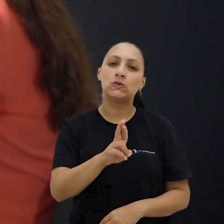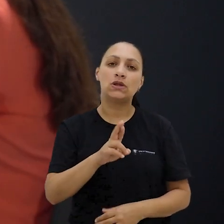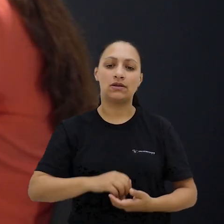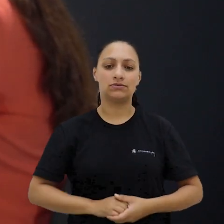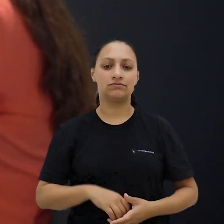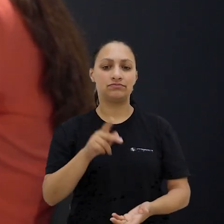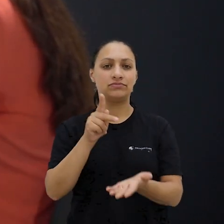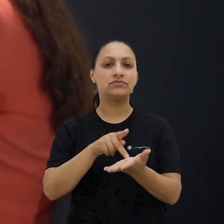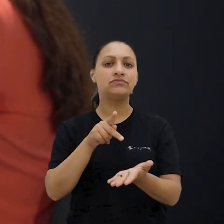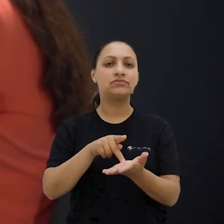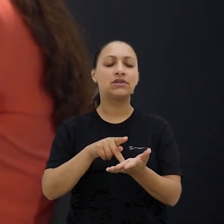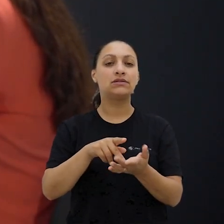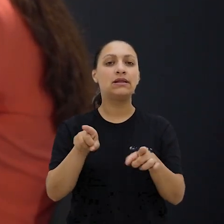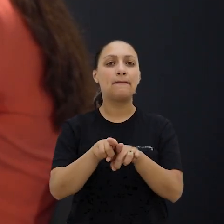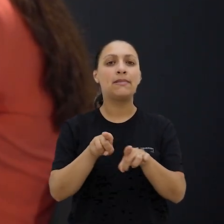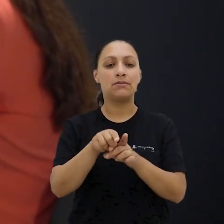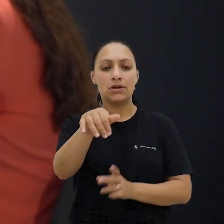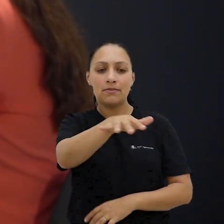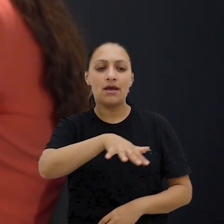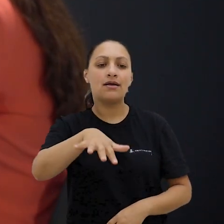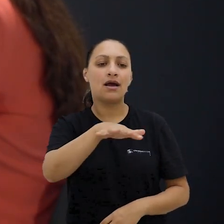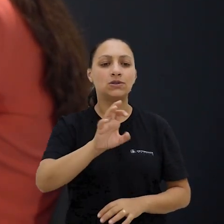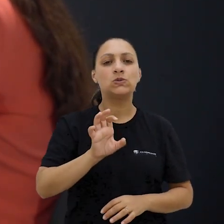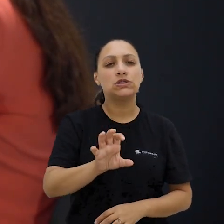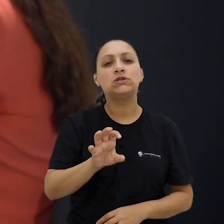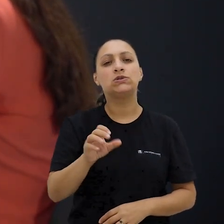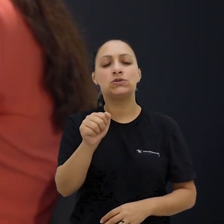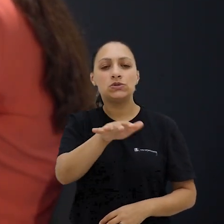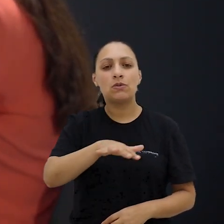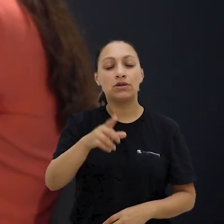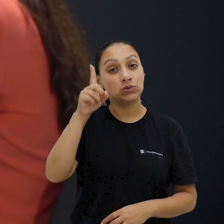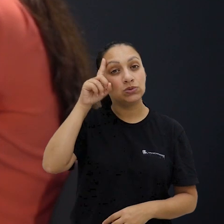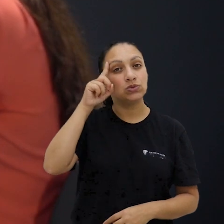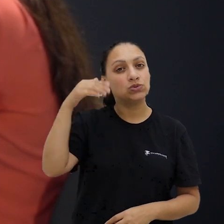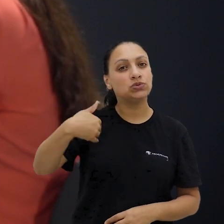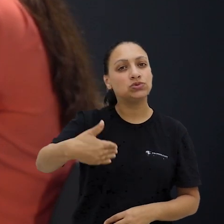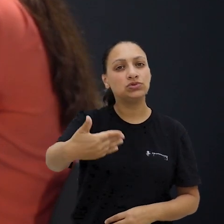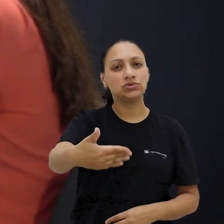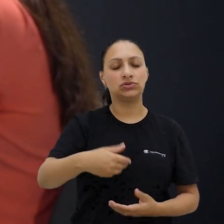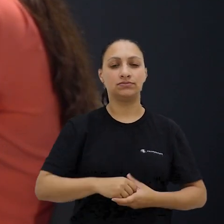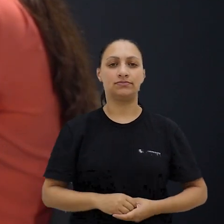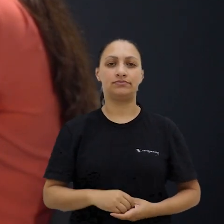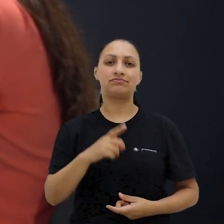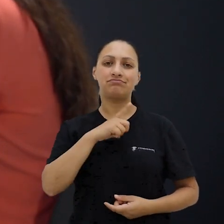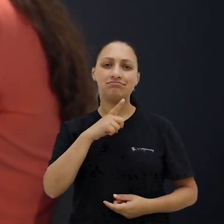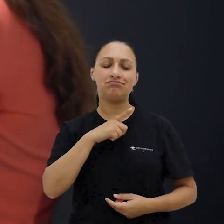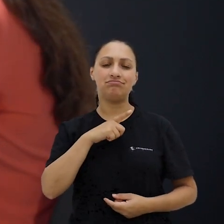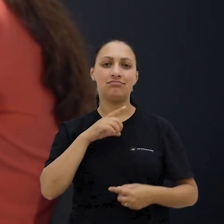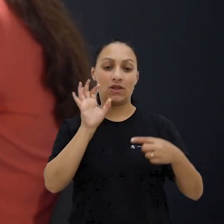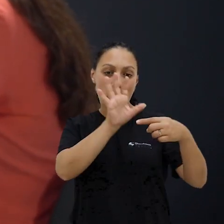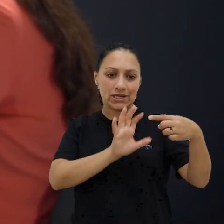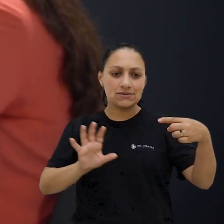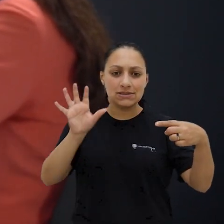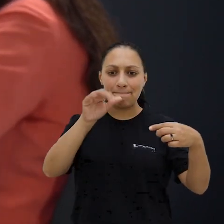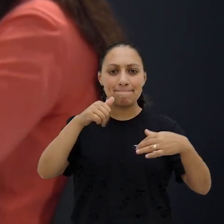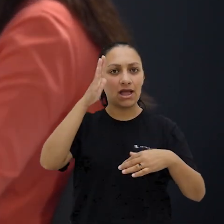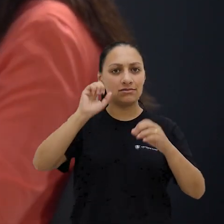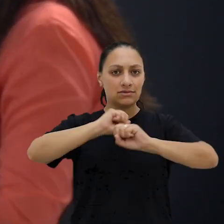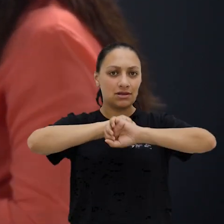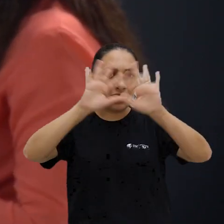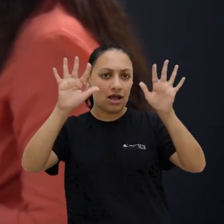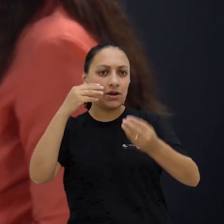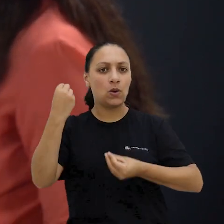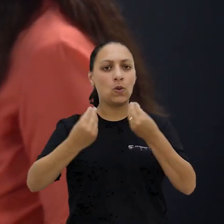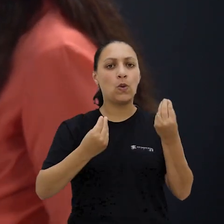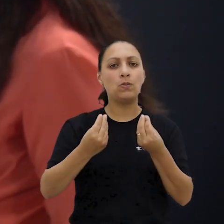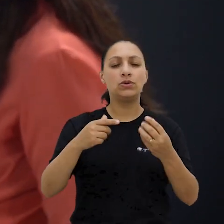trouxe. De fato, essa colocação pro mercado, né? E do espaço do dia a dia. Tendo esse ecossistema mais claro, o